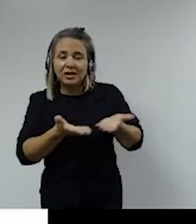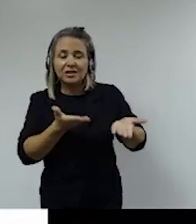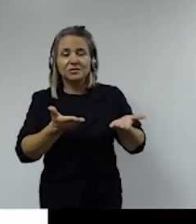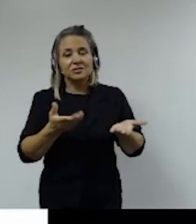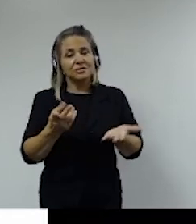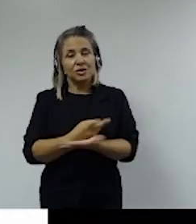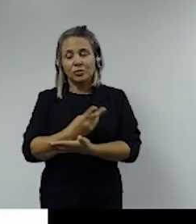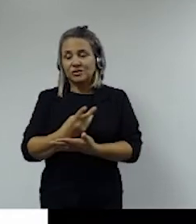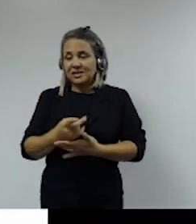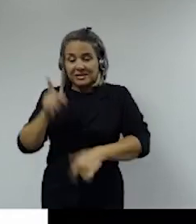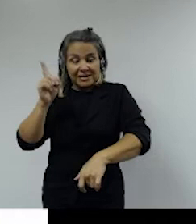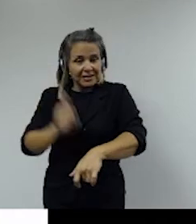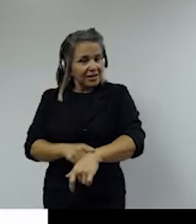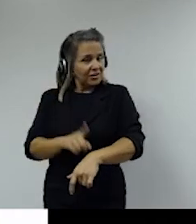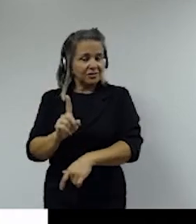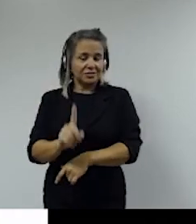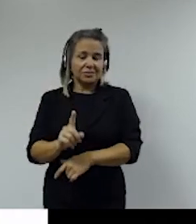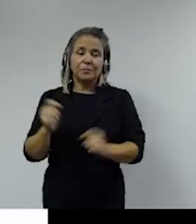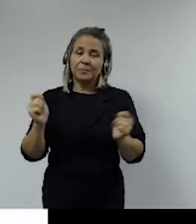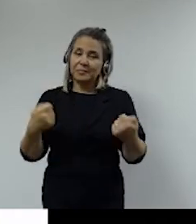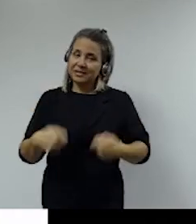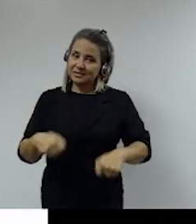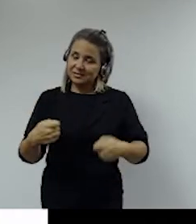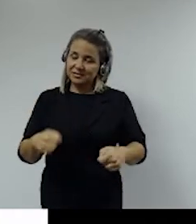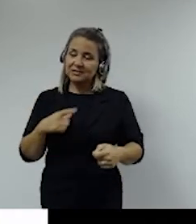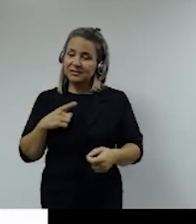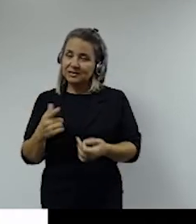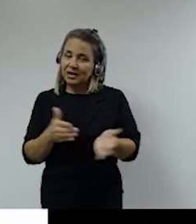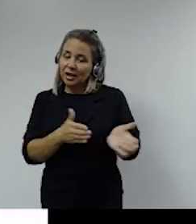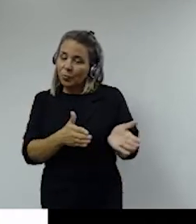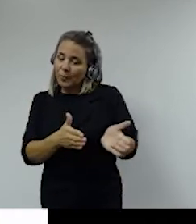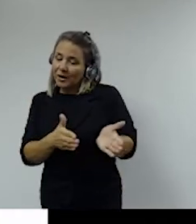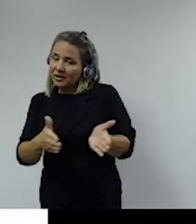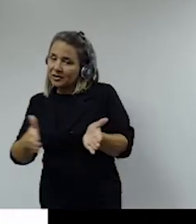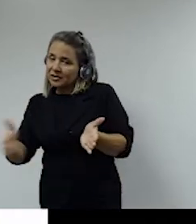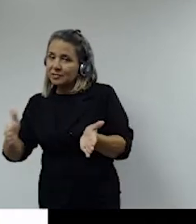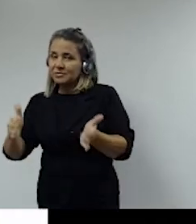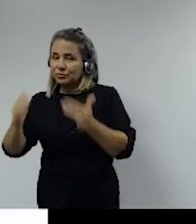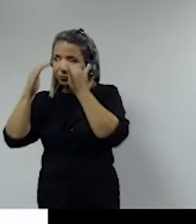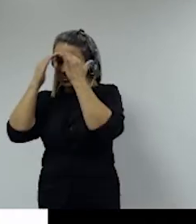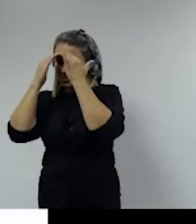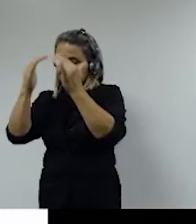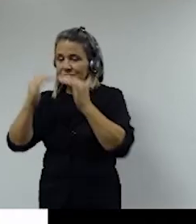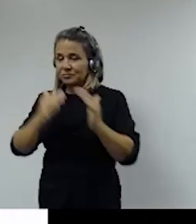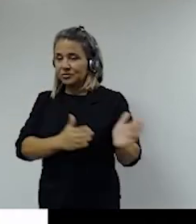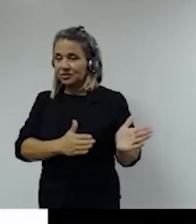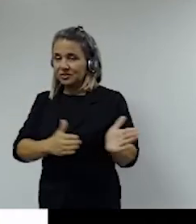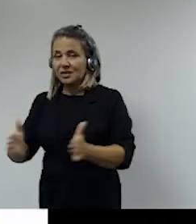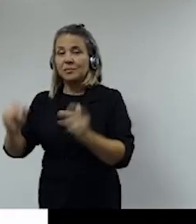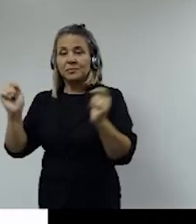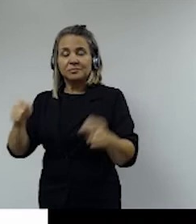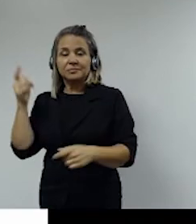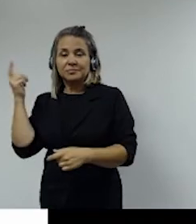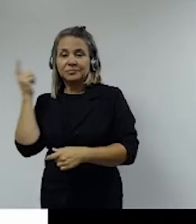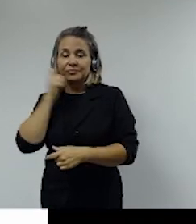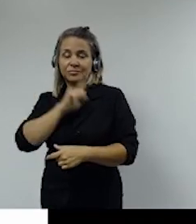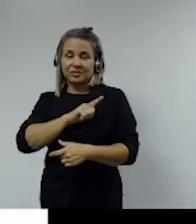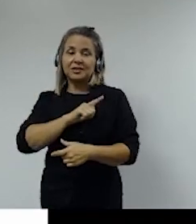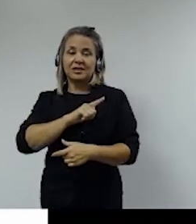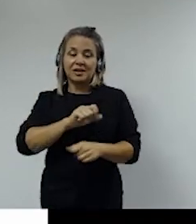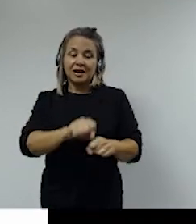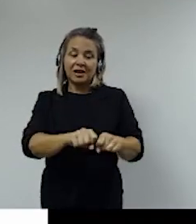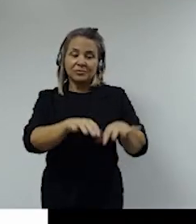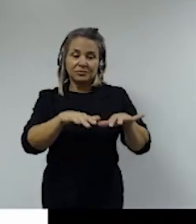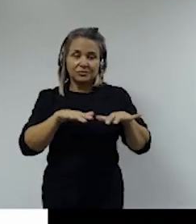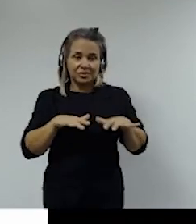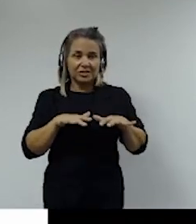de forma mágica. A gente precisa que sejam seguidos alguns tipos de parâmetros e alguns tipos de critérios para que a audiência de custódia alcance esse